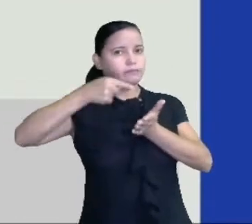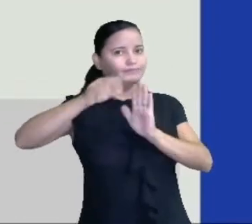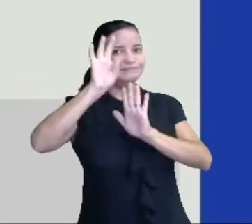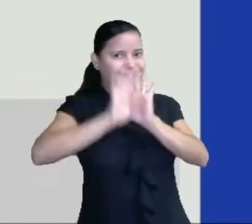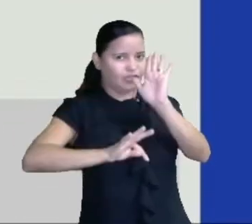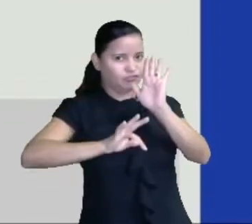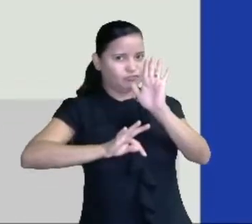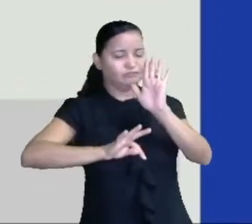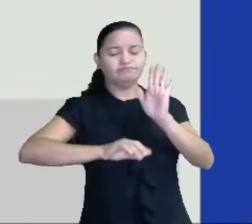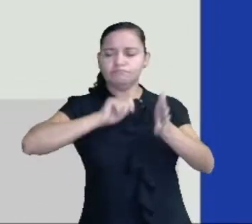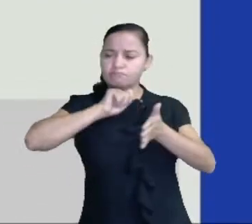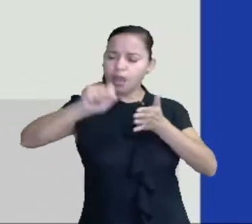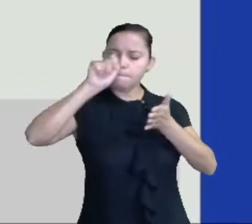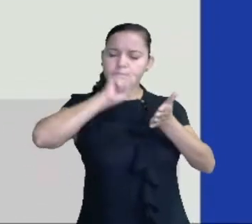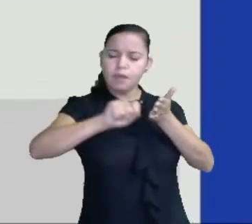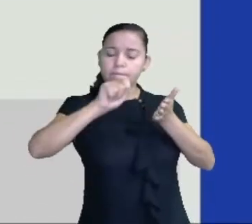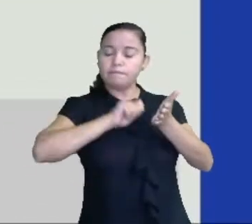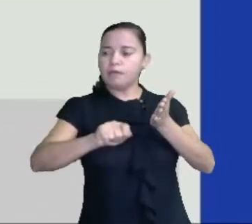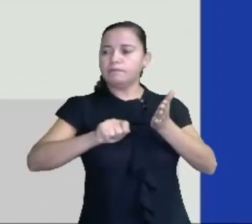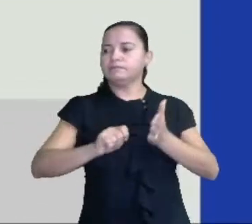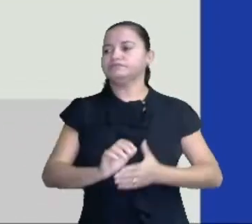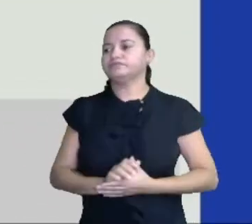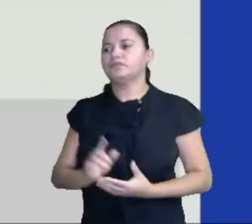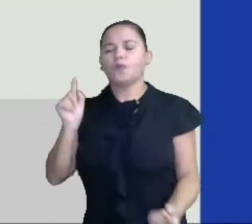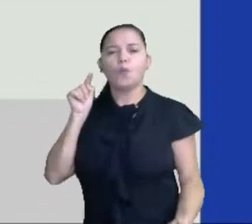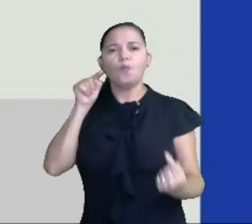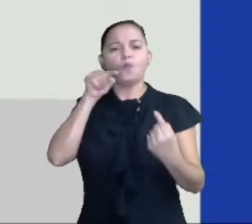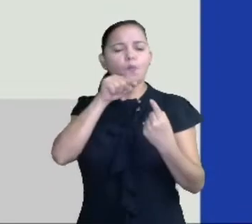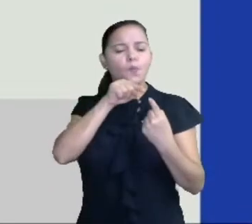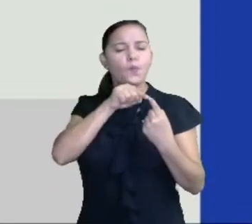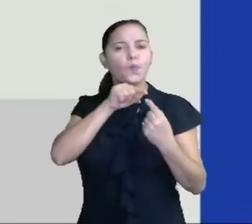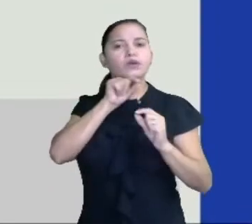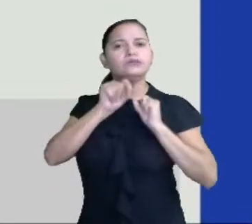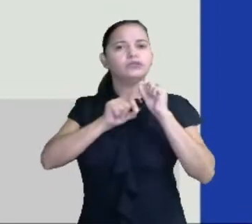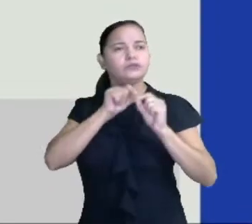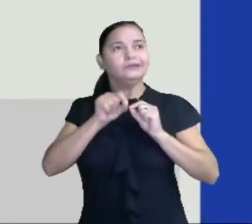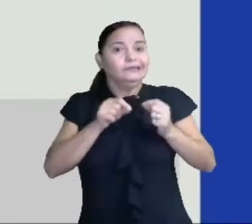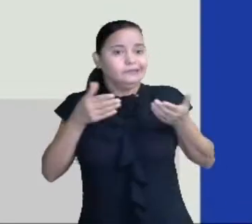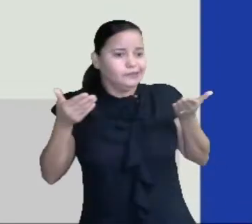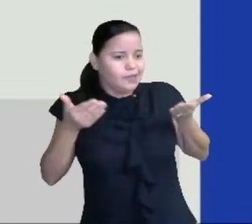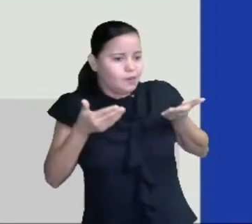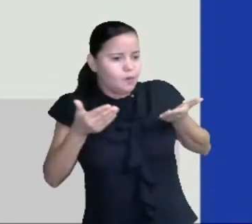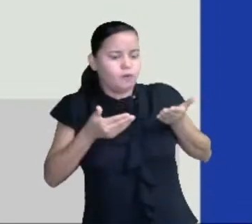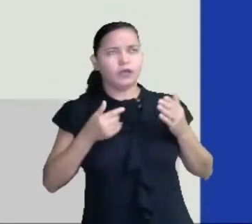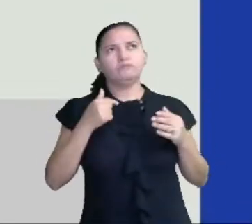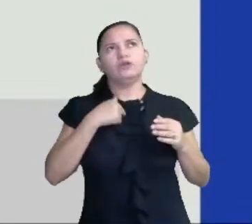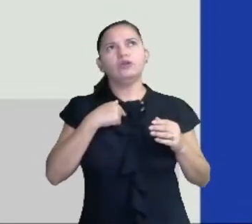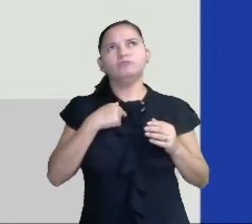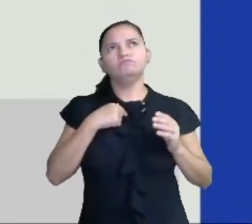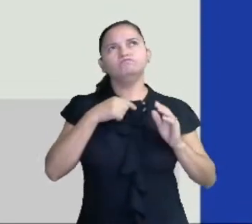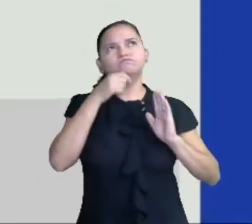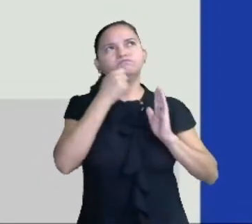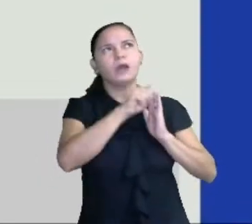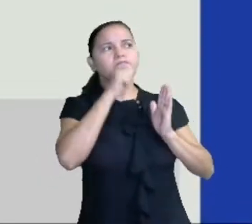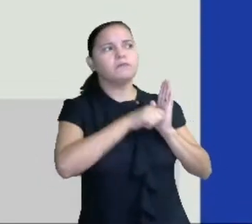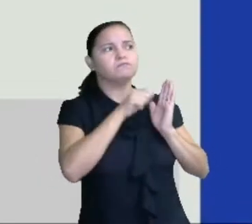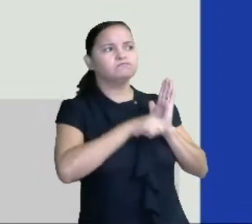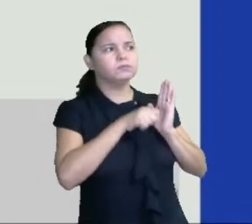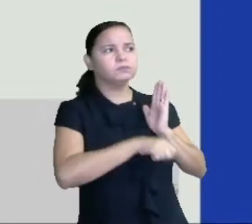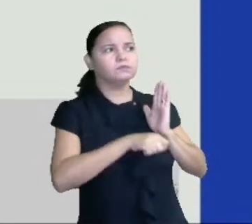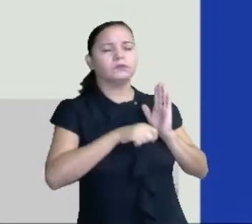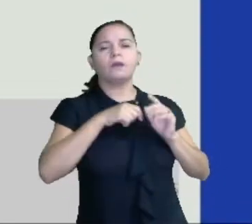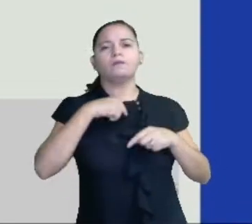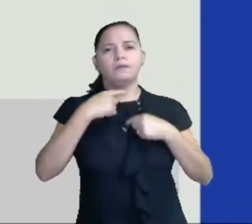texto. E qual o objetivo final dessa informação? Para onde ela vai chegar? De que forma ela vai chegar,